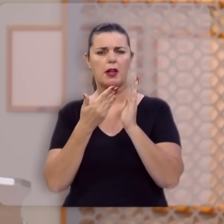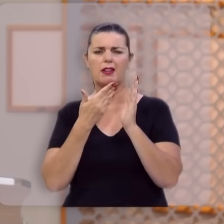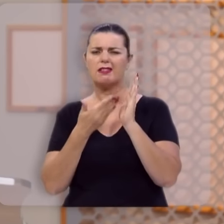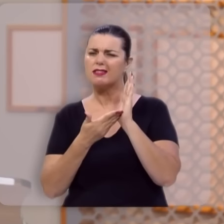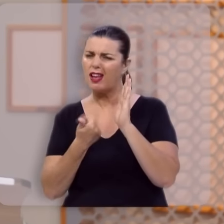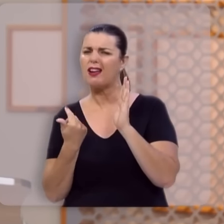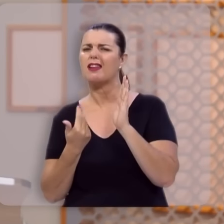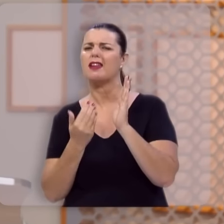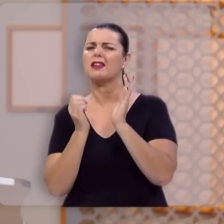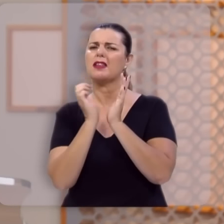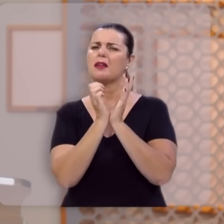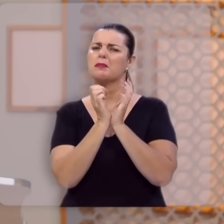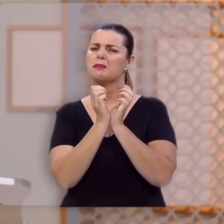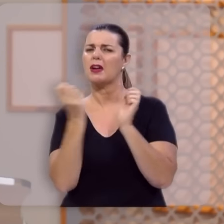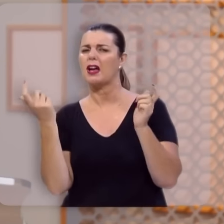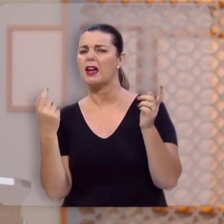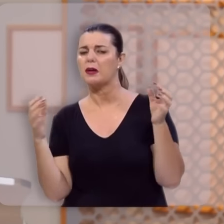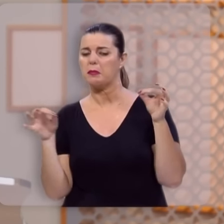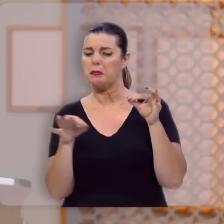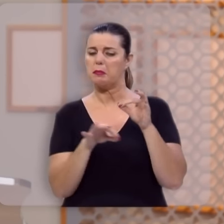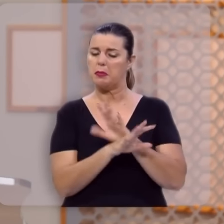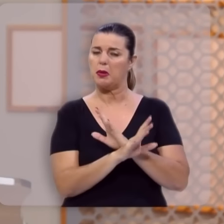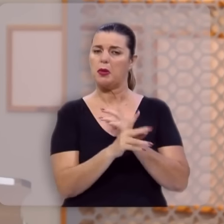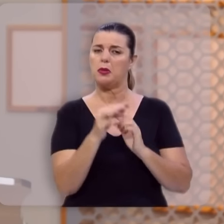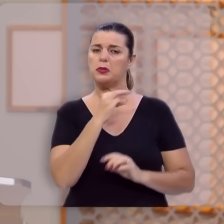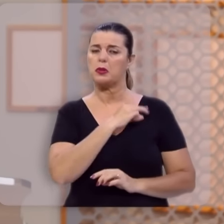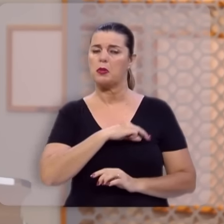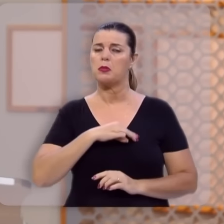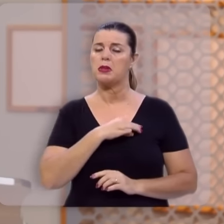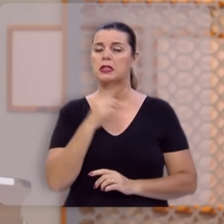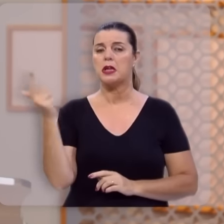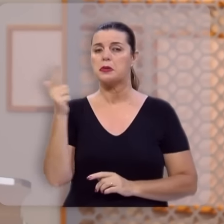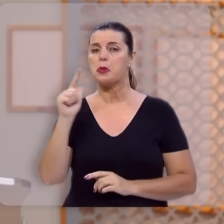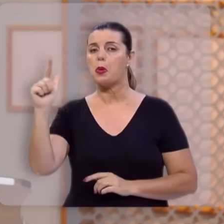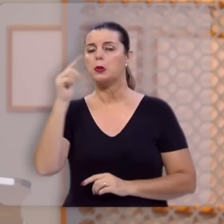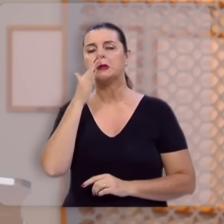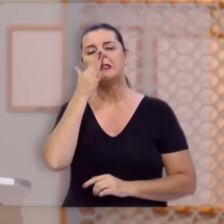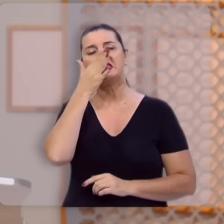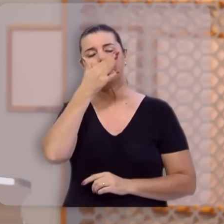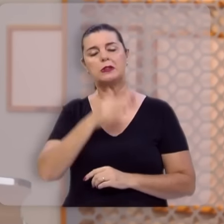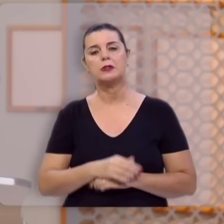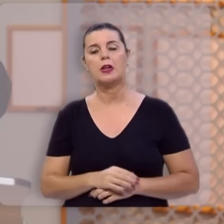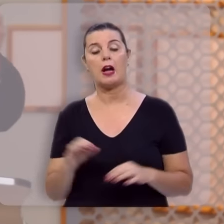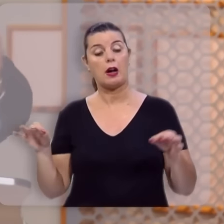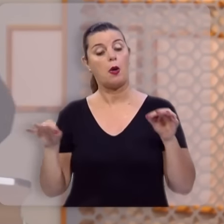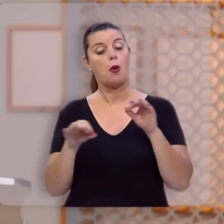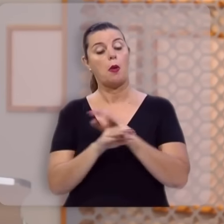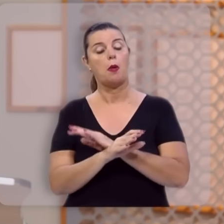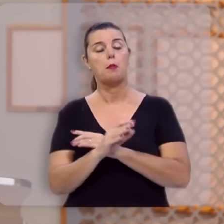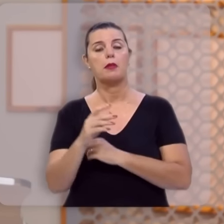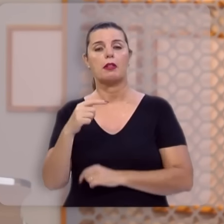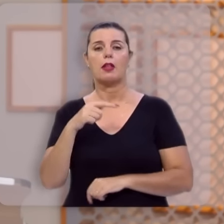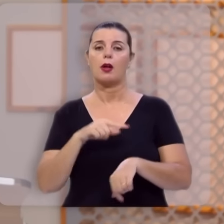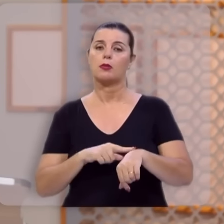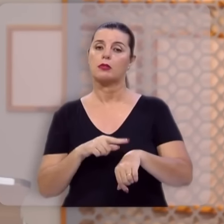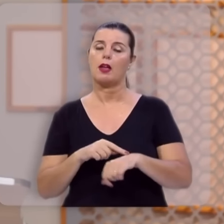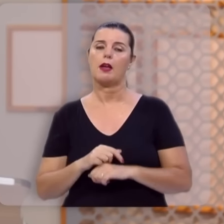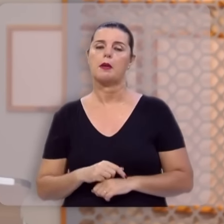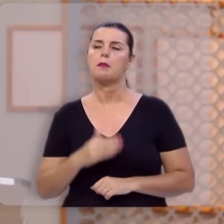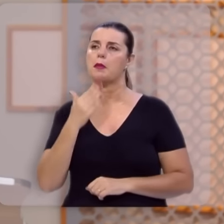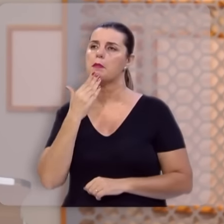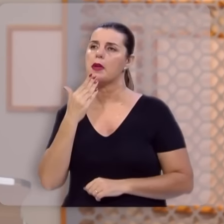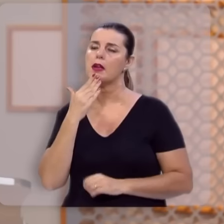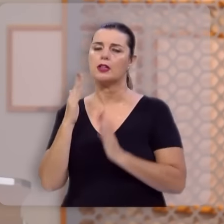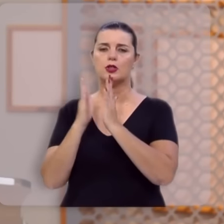prisão, para cumprir cabalmente o seu ministério, para completar a sua carreira. E ele